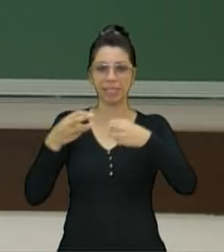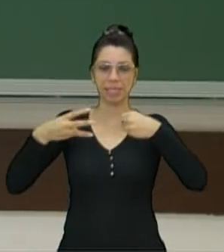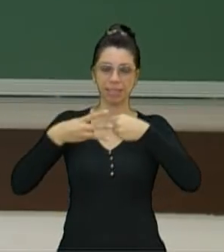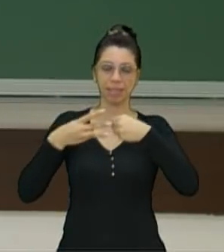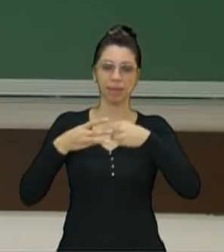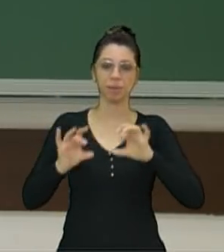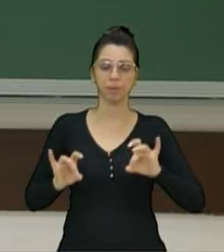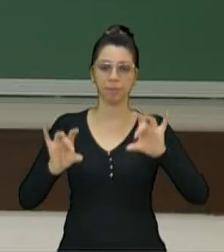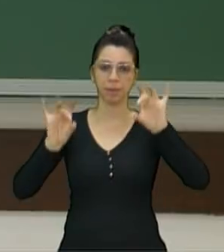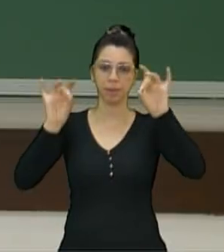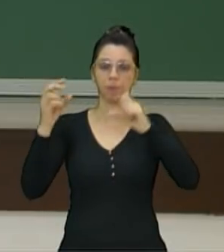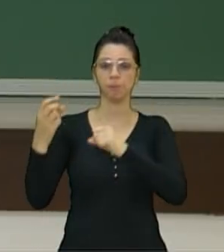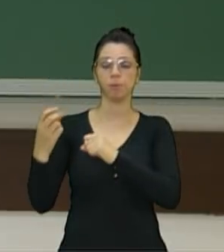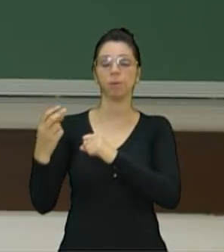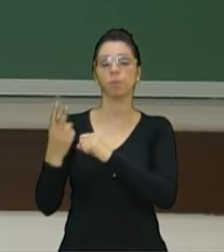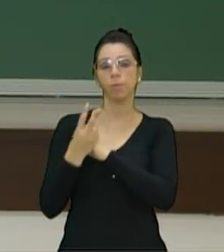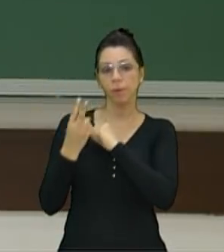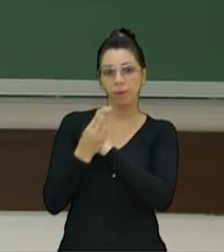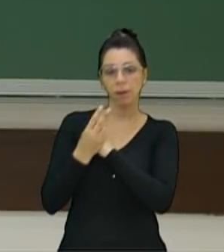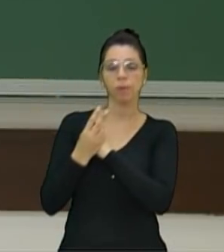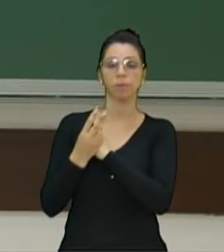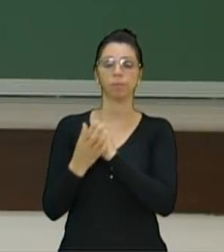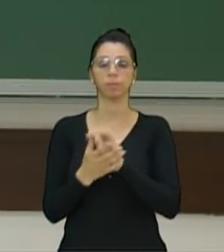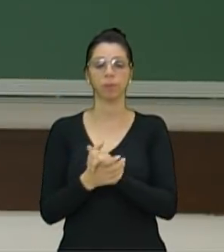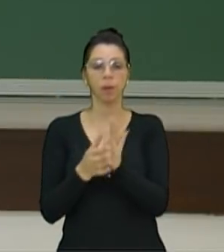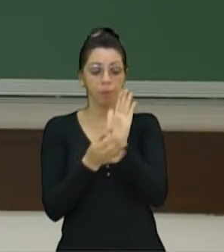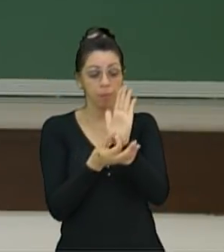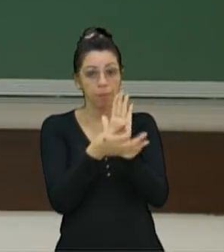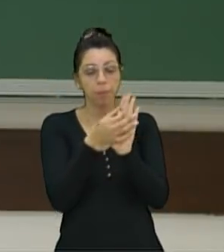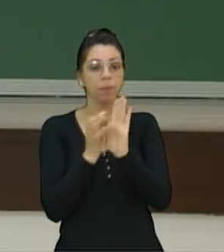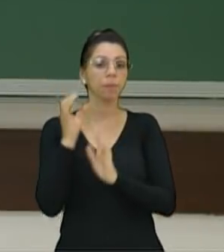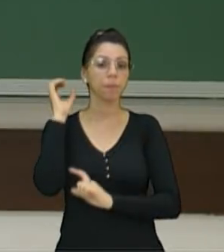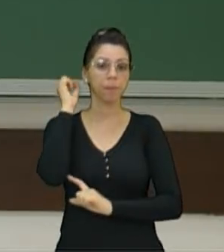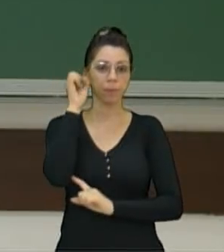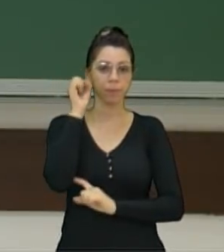de defesa, tá? Então, a nossa resposta era a letra C.